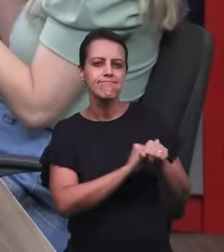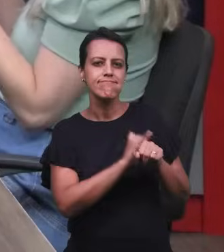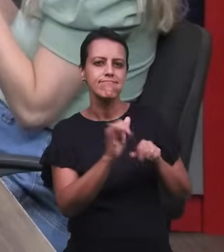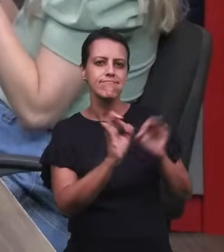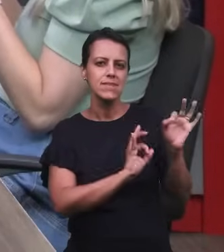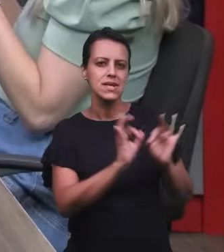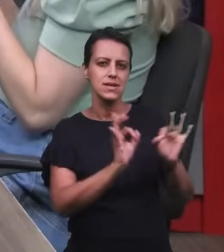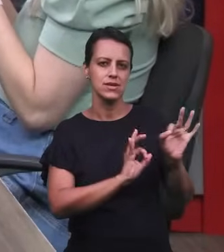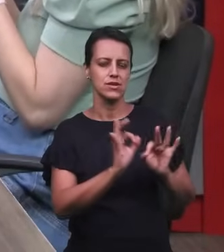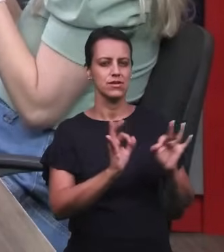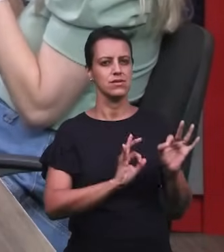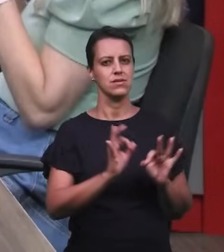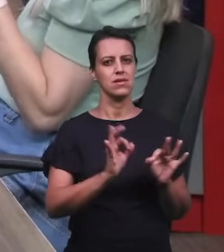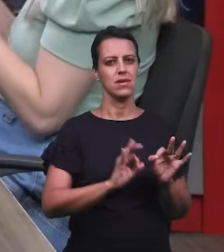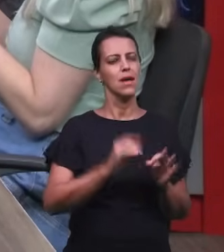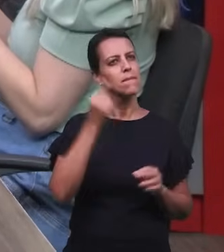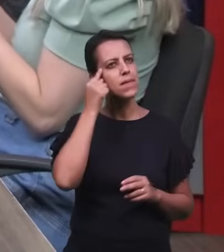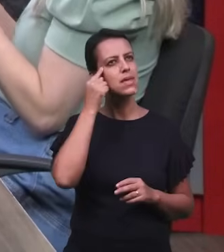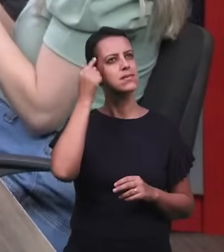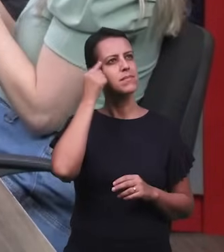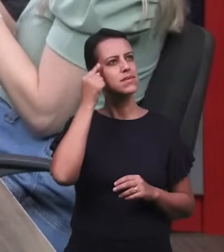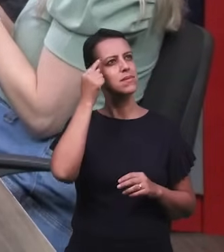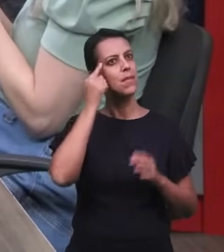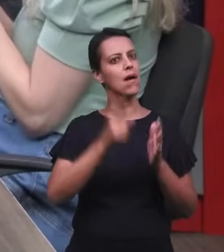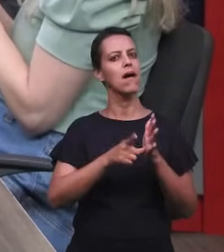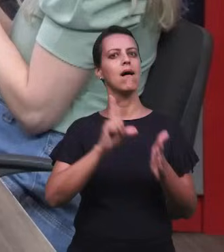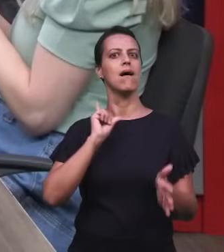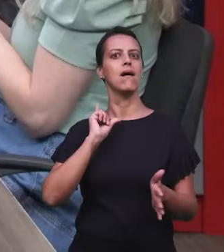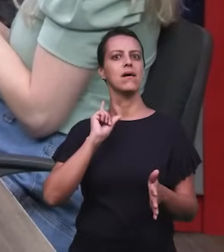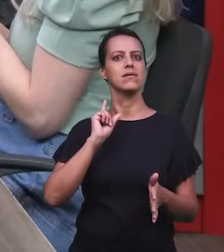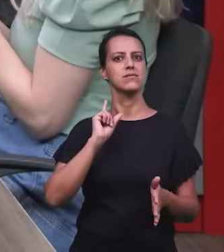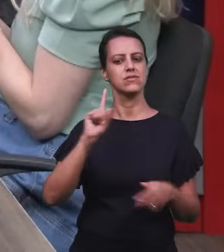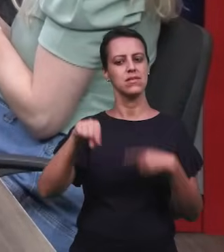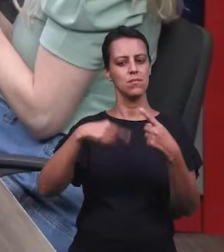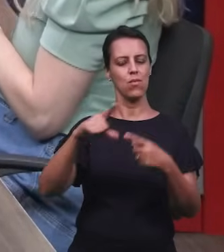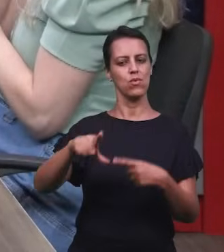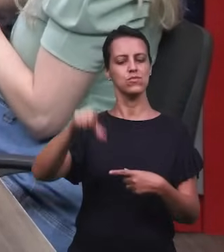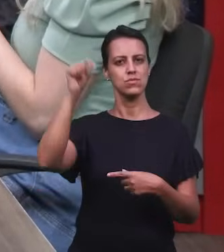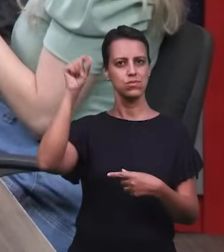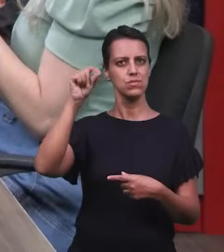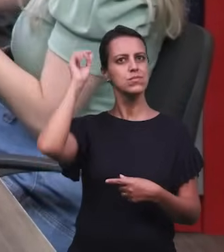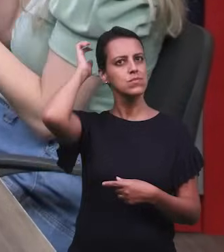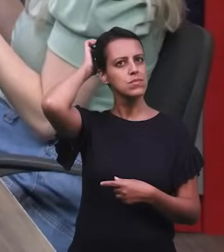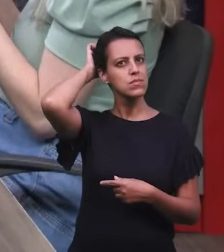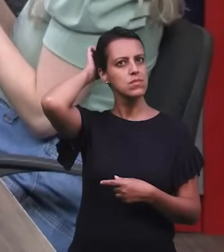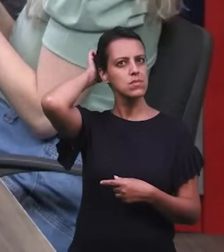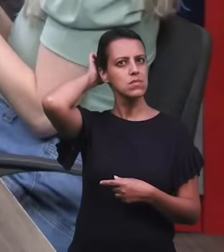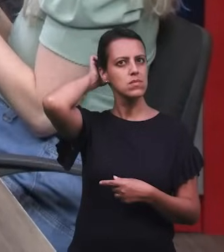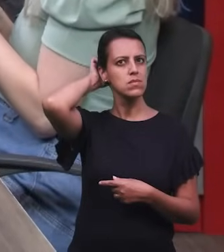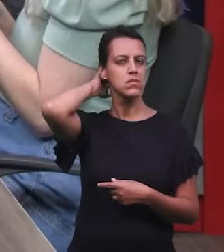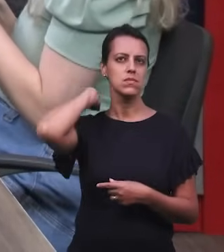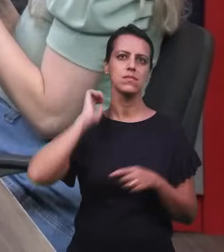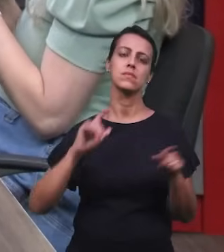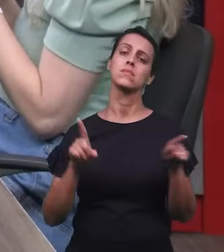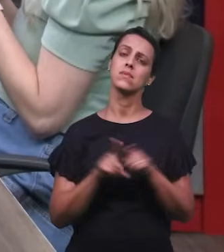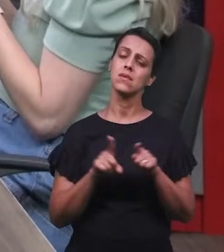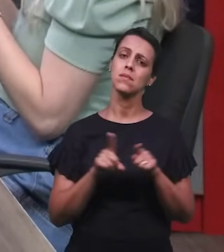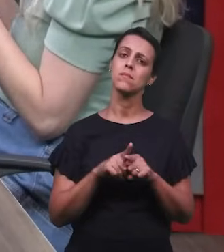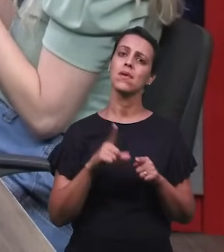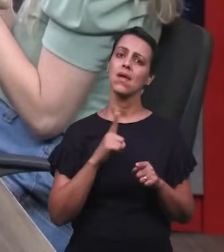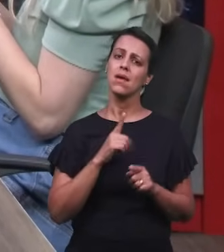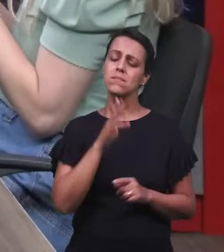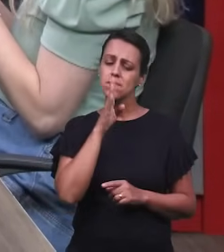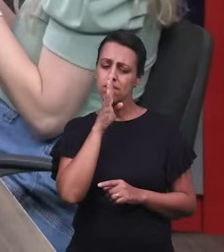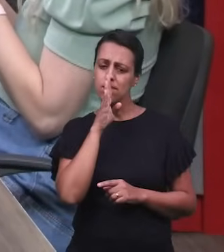ele gosta de planejar. Então, ele pensa bastante antes de tomar qualquer decisão. São mais reservados,